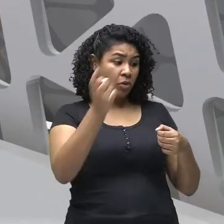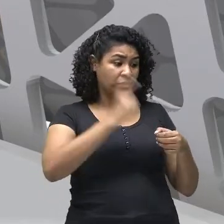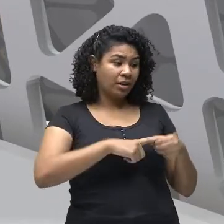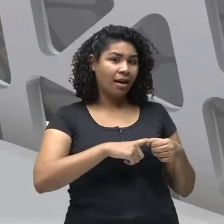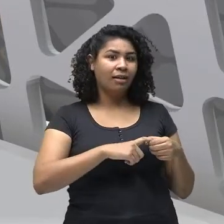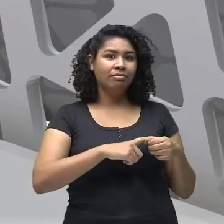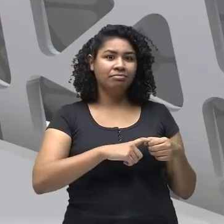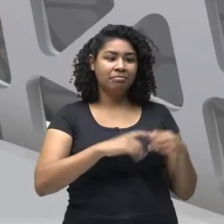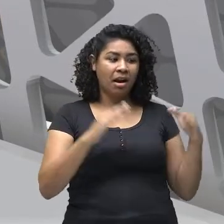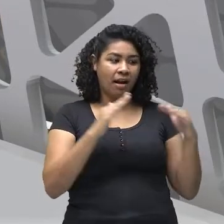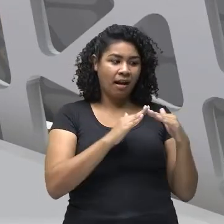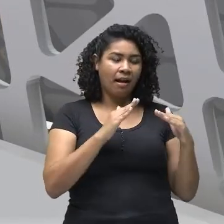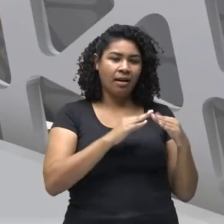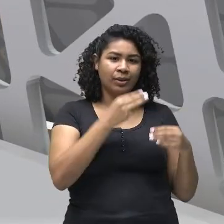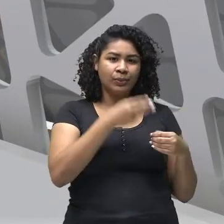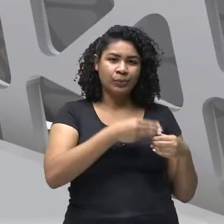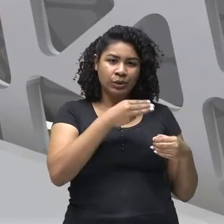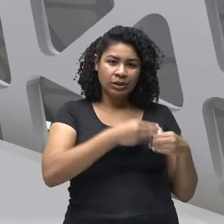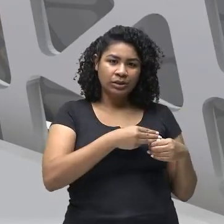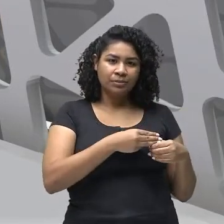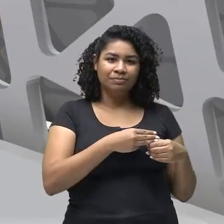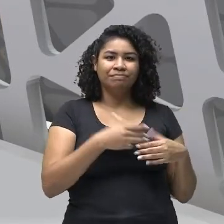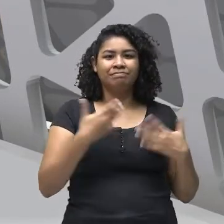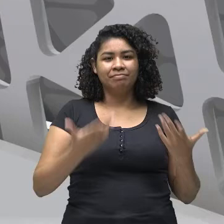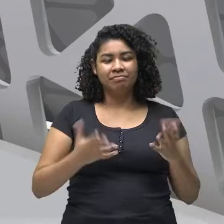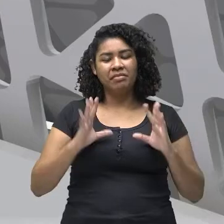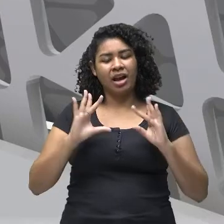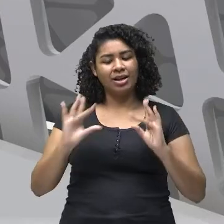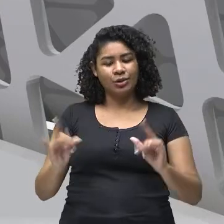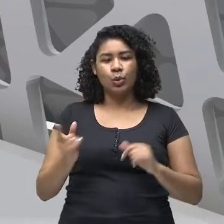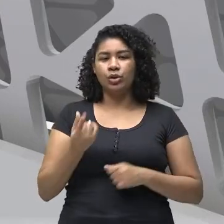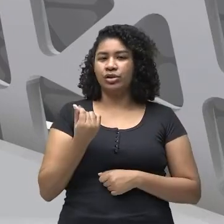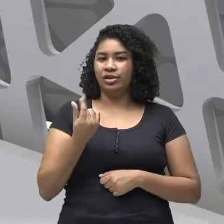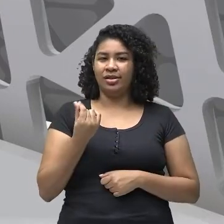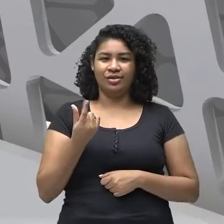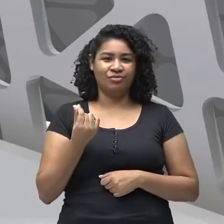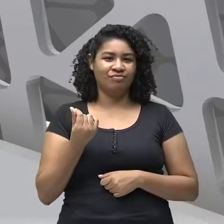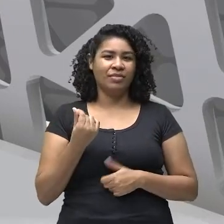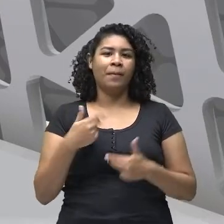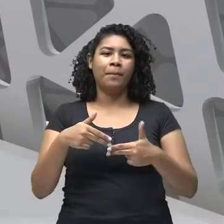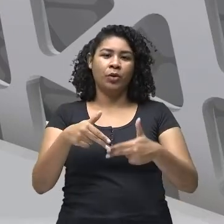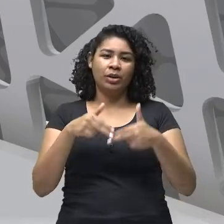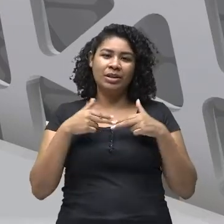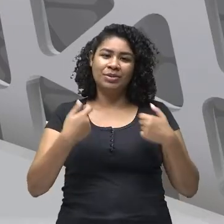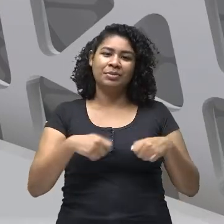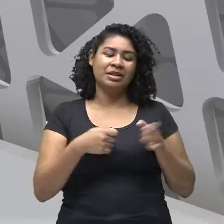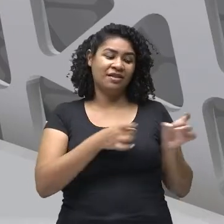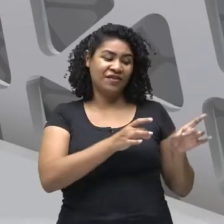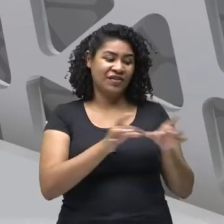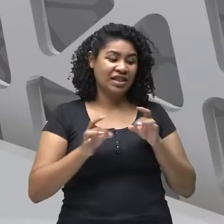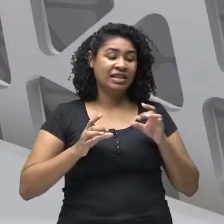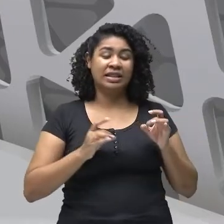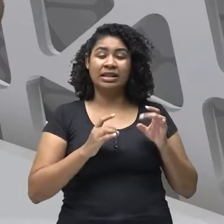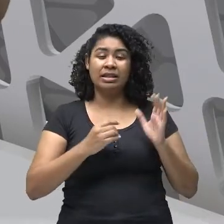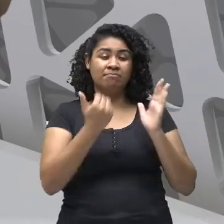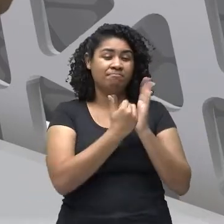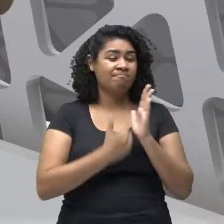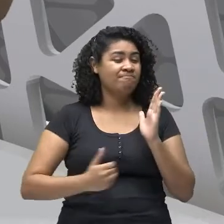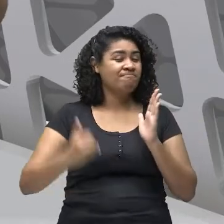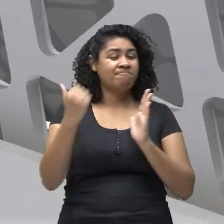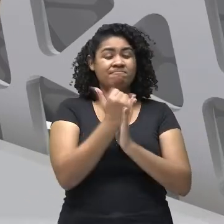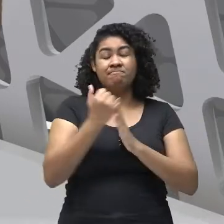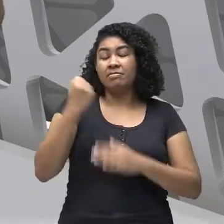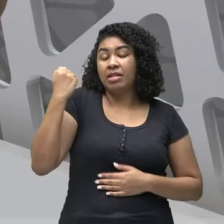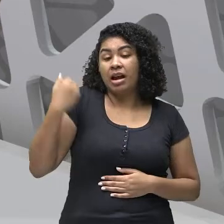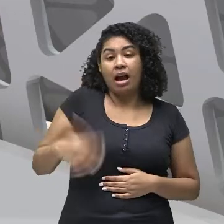volta para revender aquele produto, você gastou muito e por conta disso você tem que vender os produtos que você comprou a um